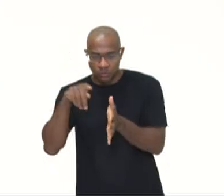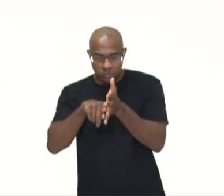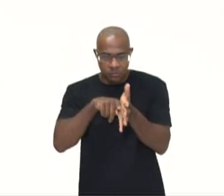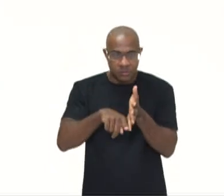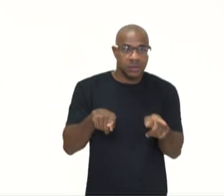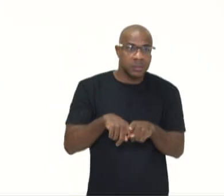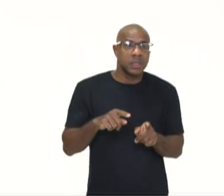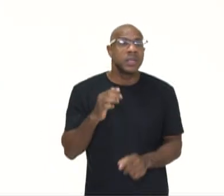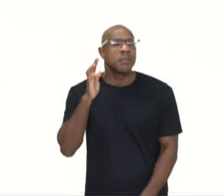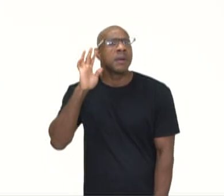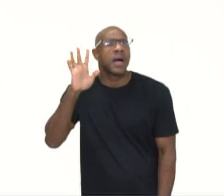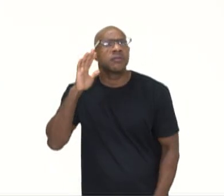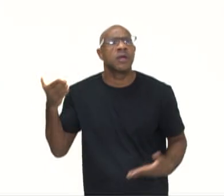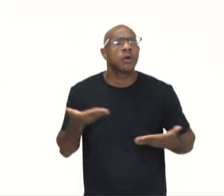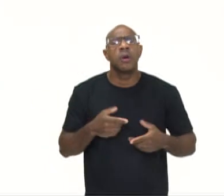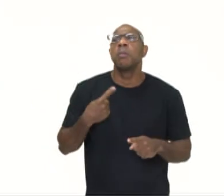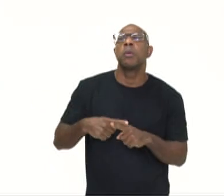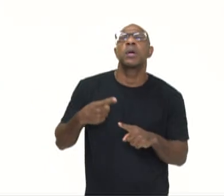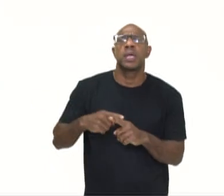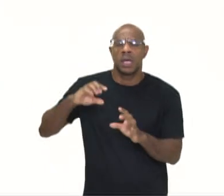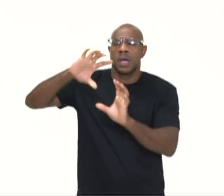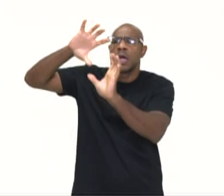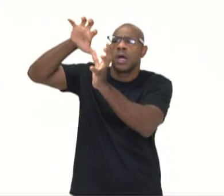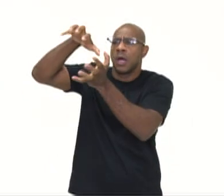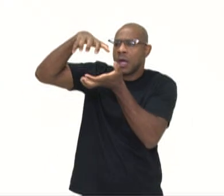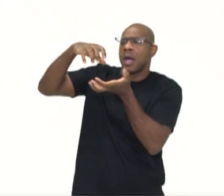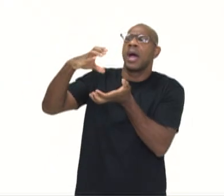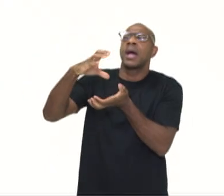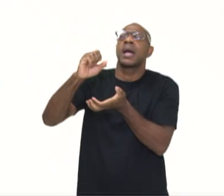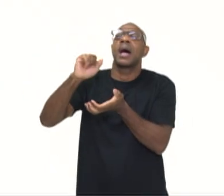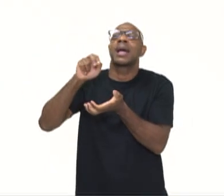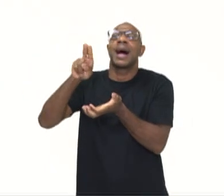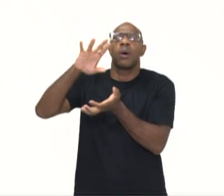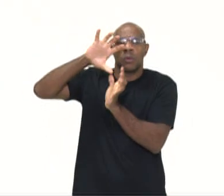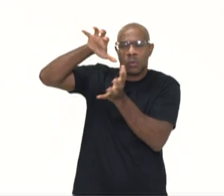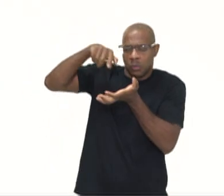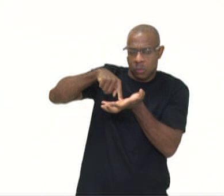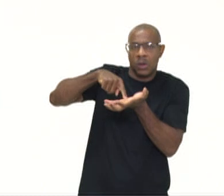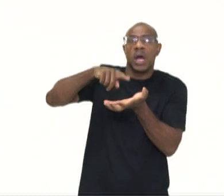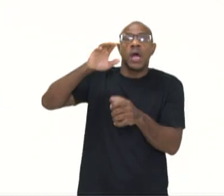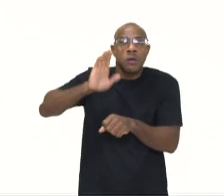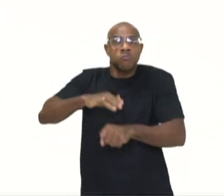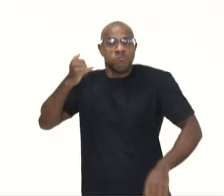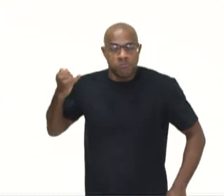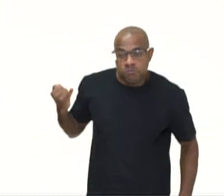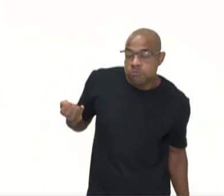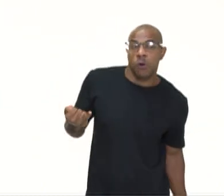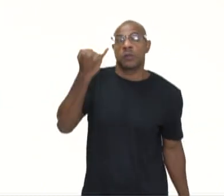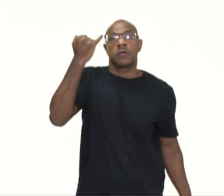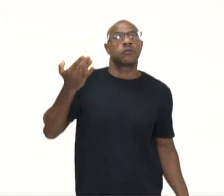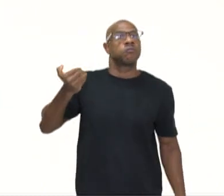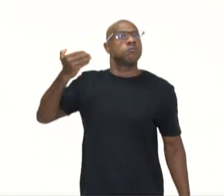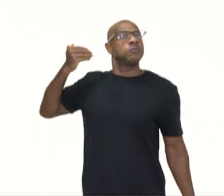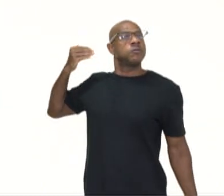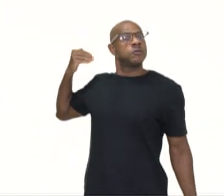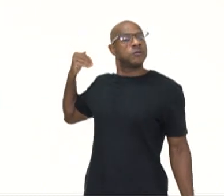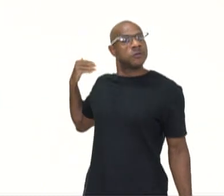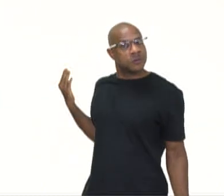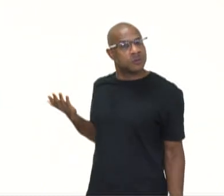e por que o cacau se tornou tão importante para as antigas civilizações